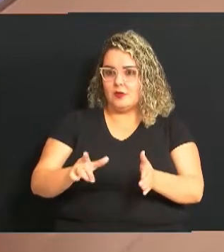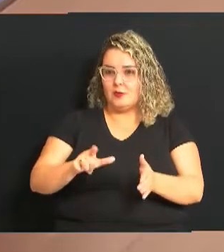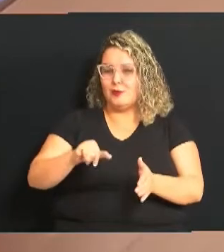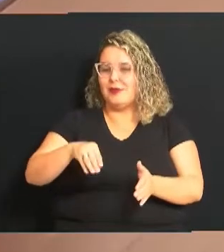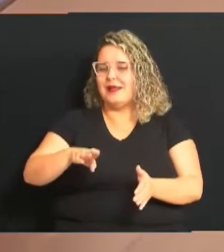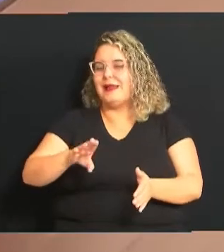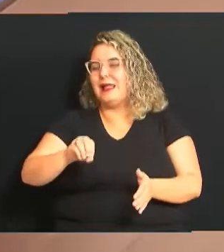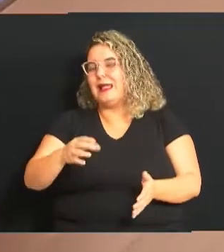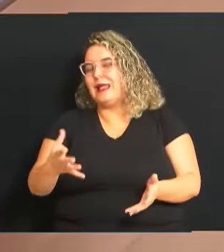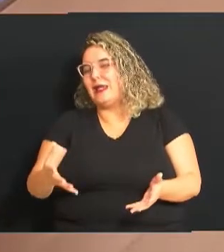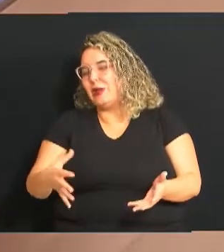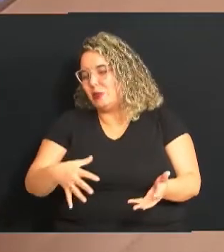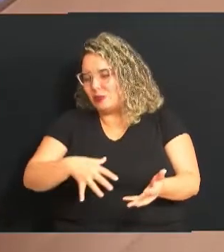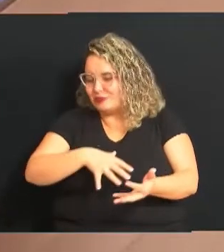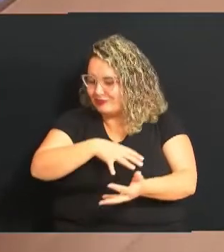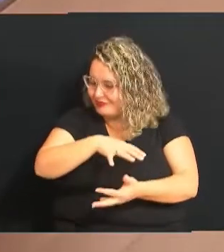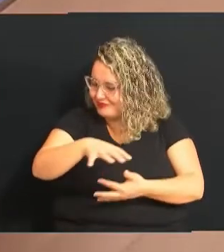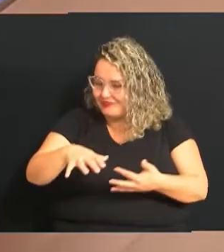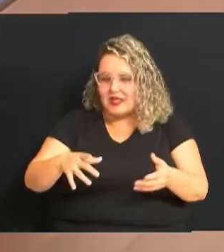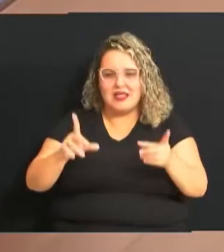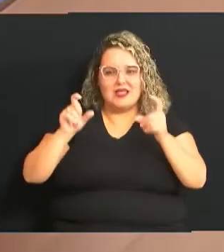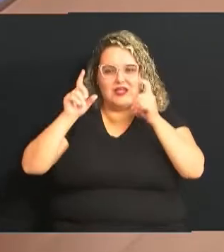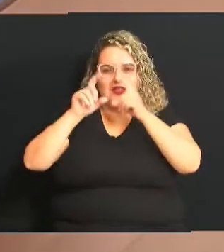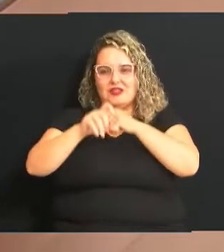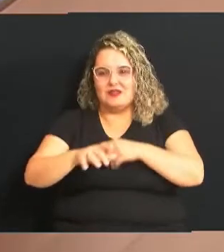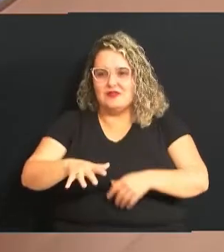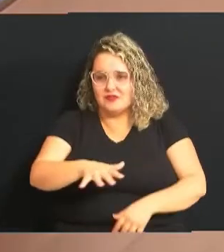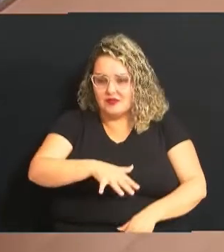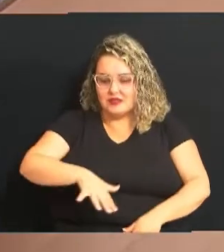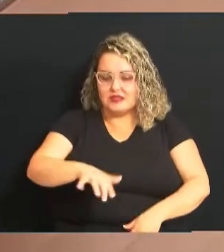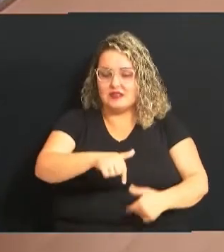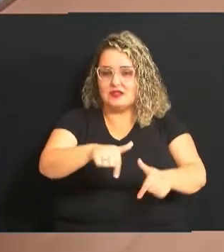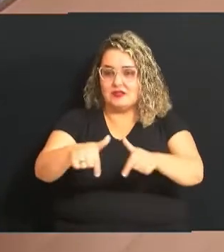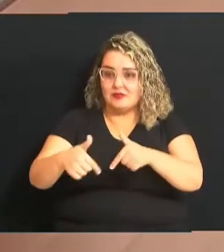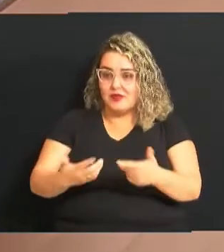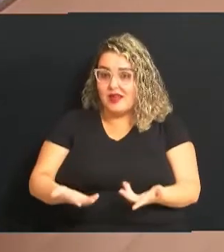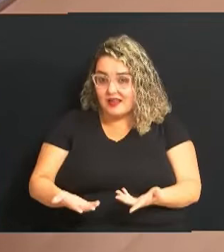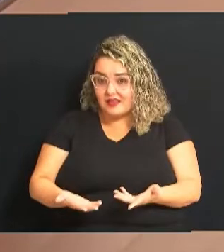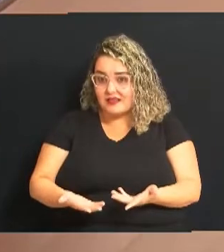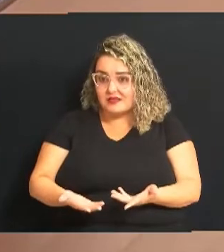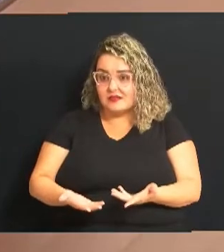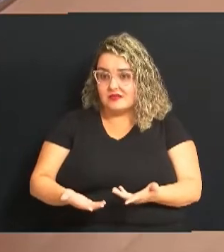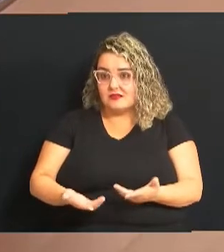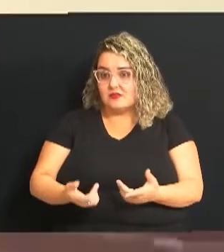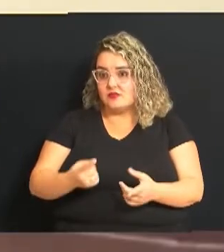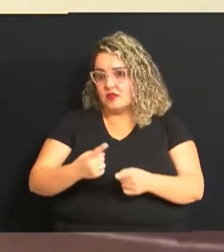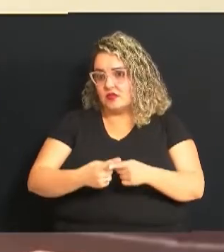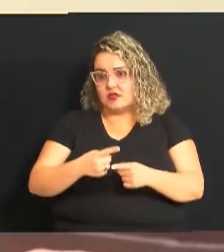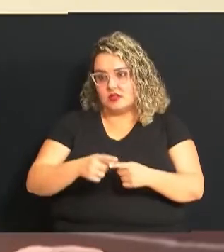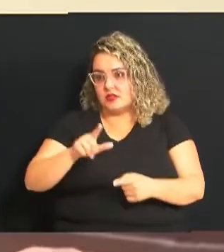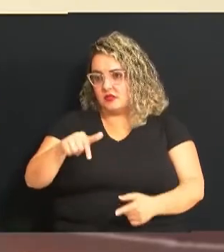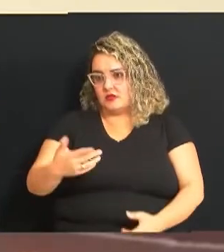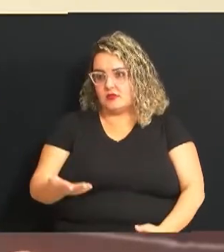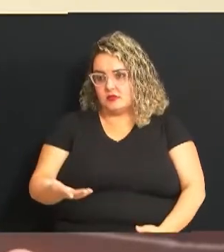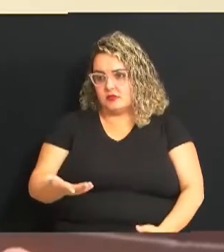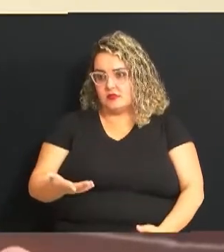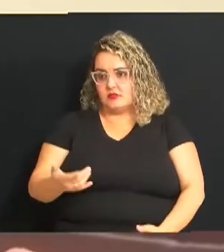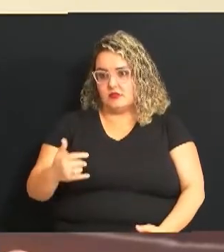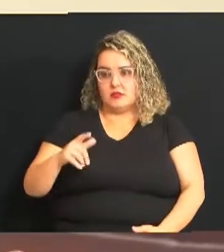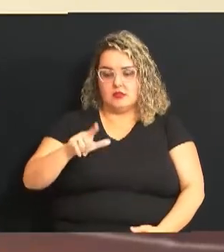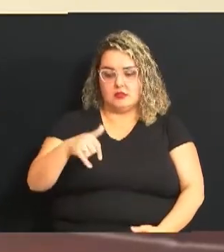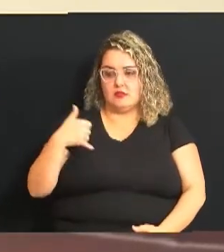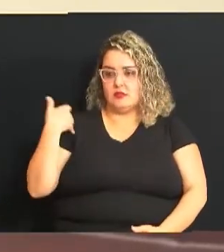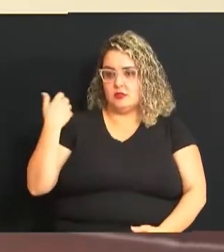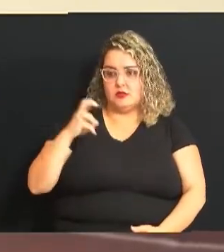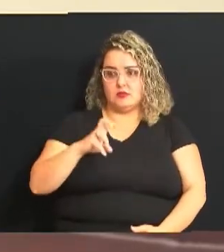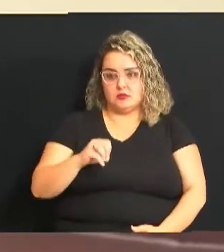Porque realmente é muito difícil conseguir espaço no mercado de trabalho, porque depois dos 50 anos já